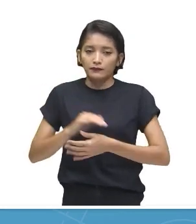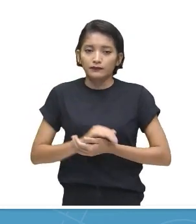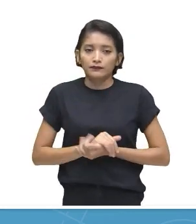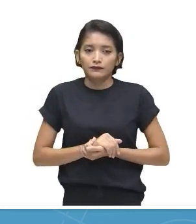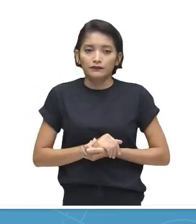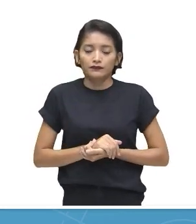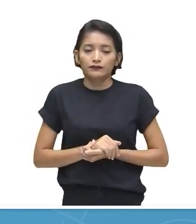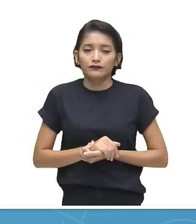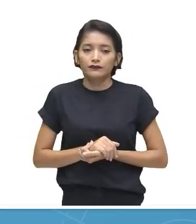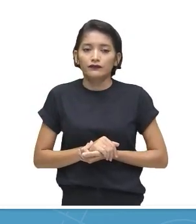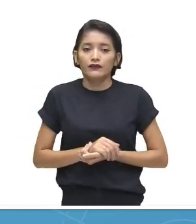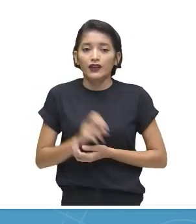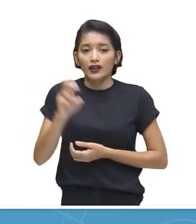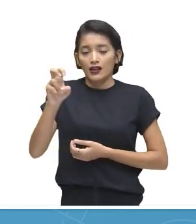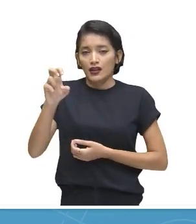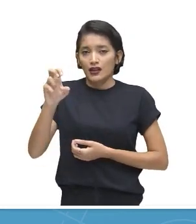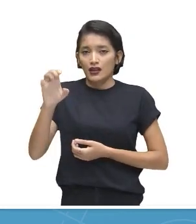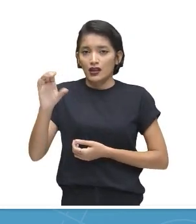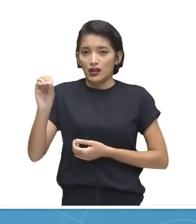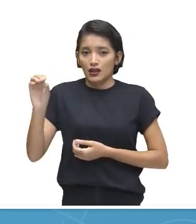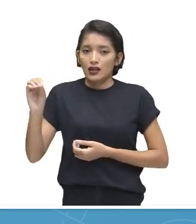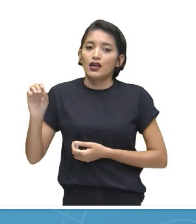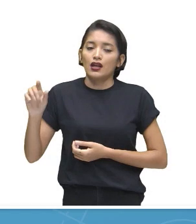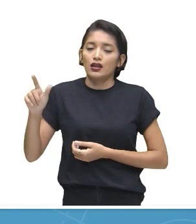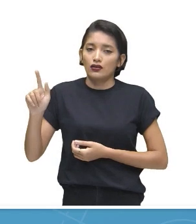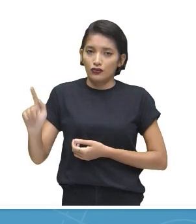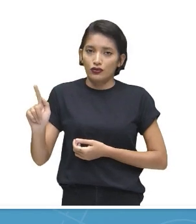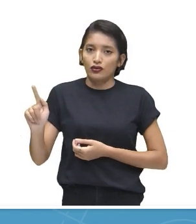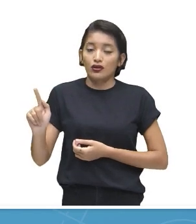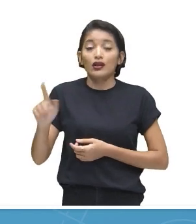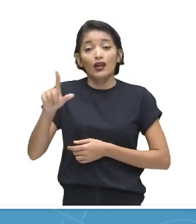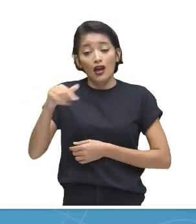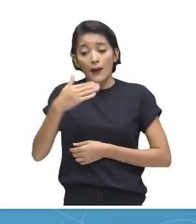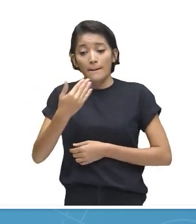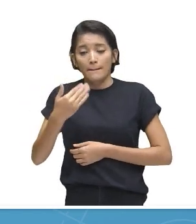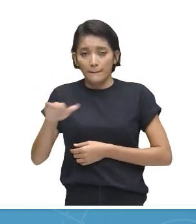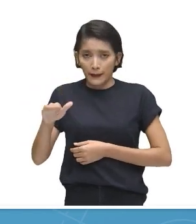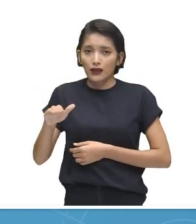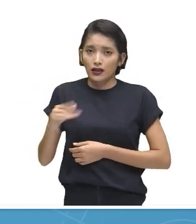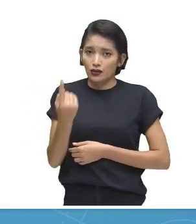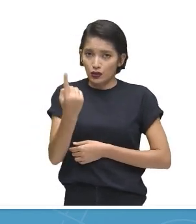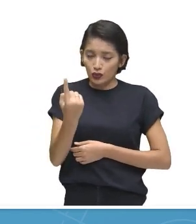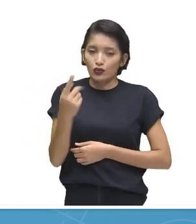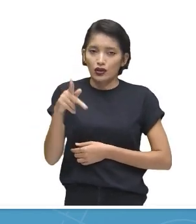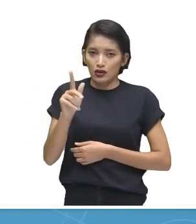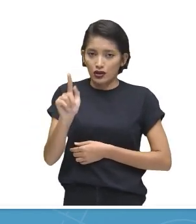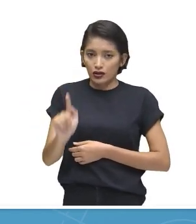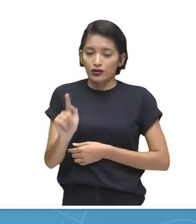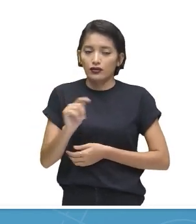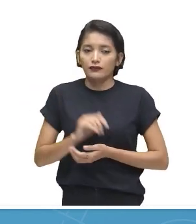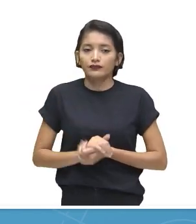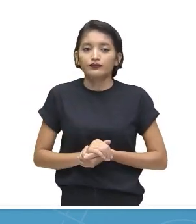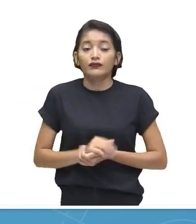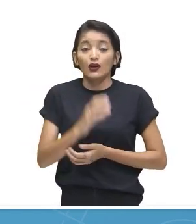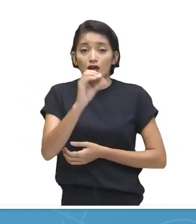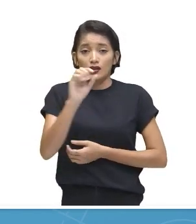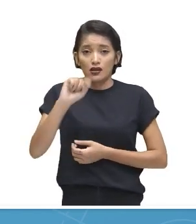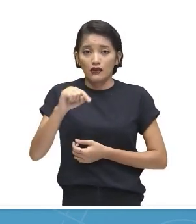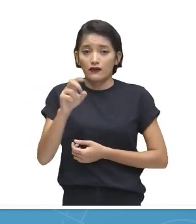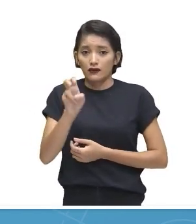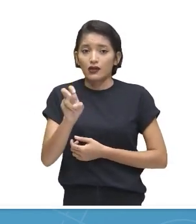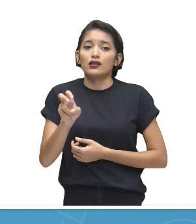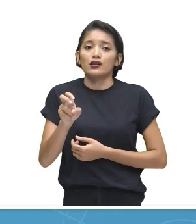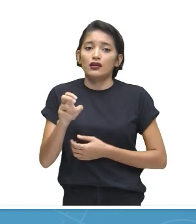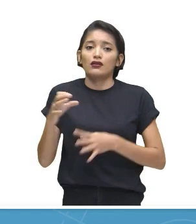resumir aqui, você vai encontrar um valor de 500 gramas, que é a metade de 1 quilo. Então 0,5 é igual a